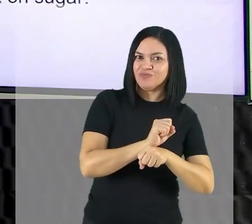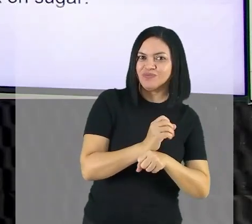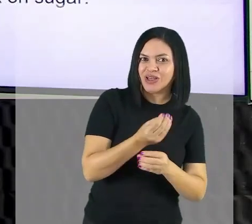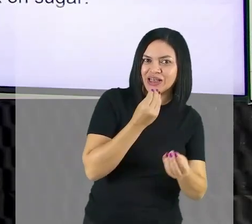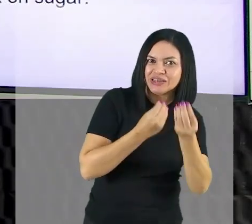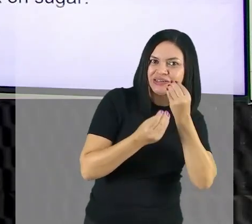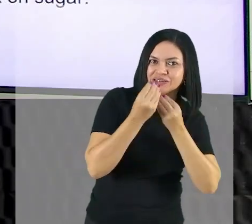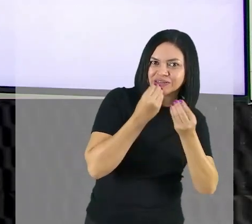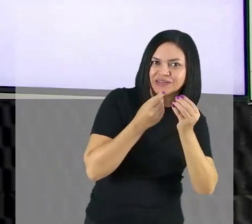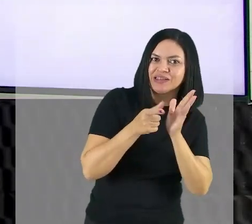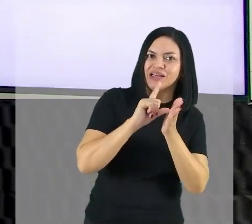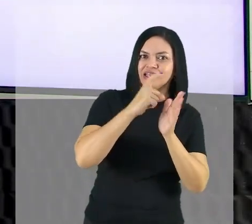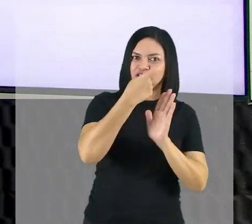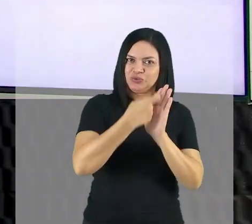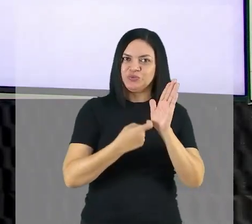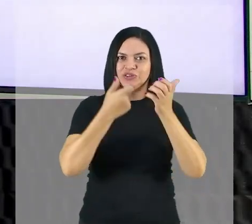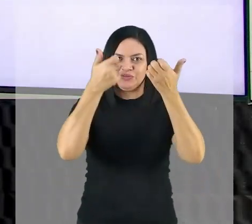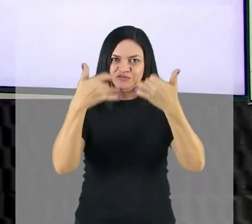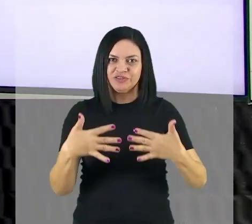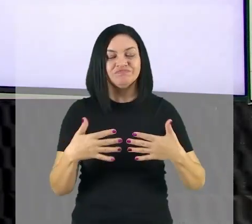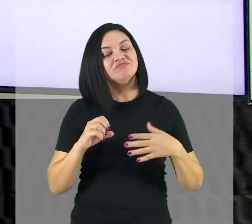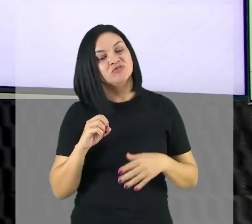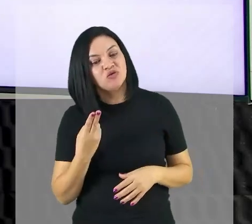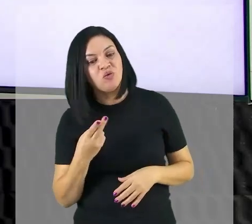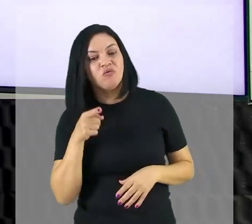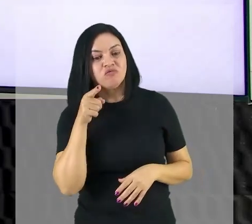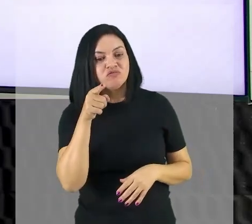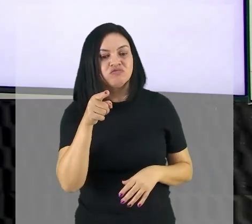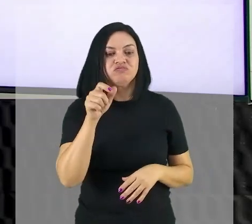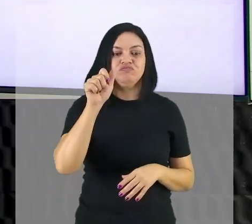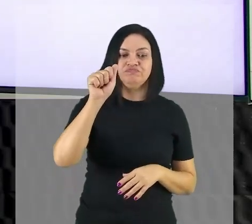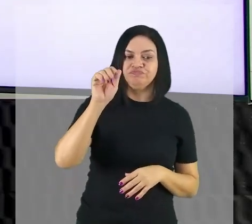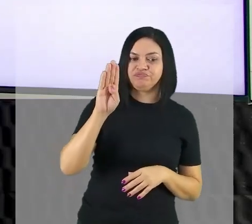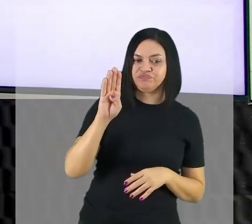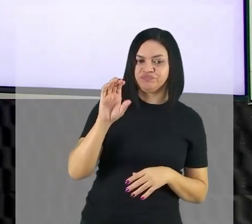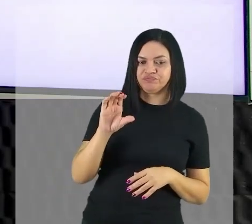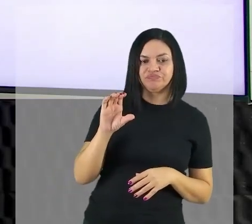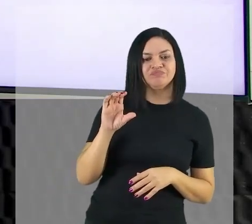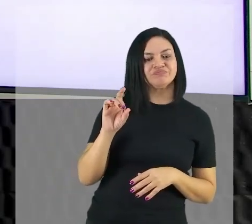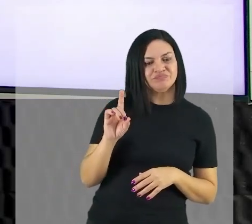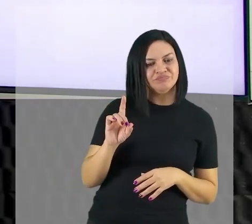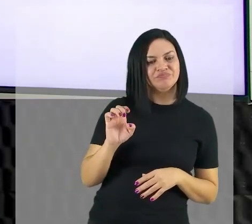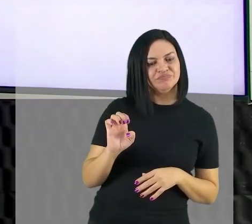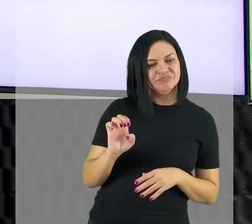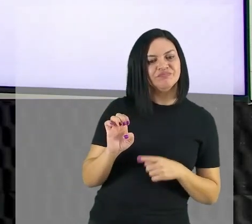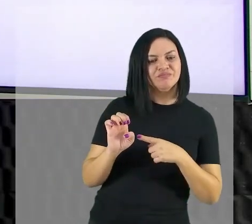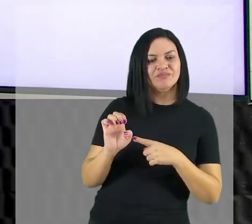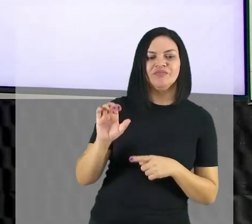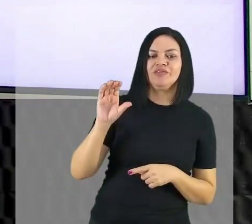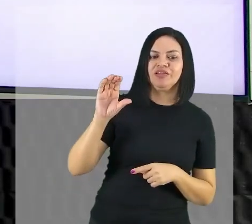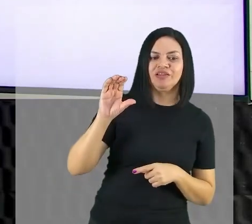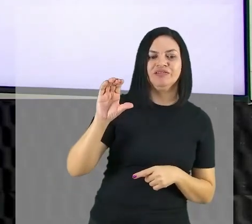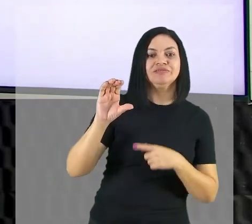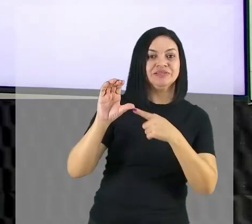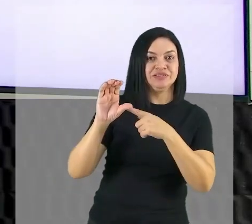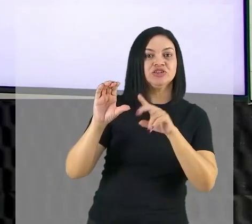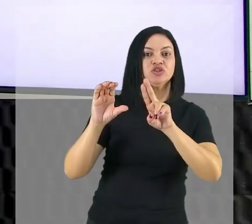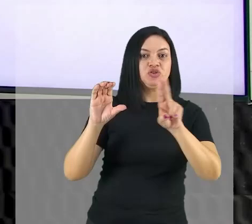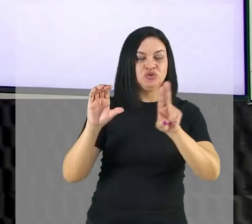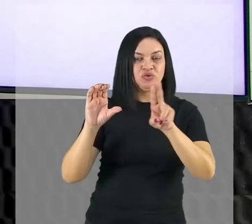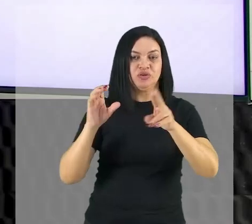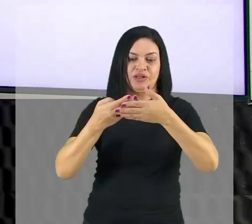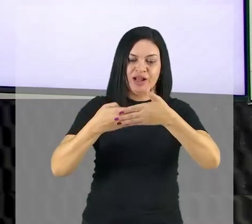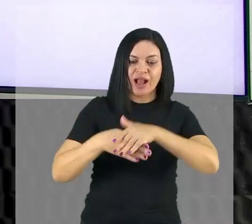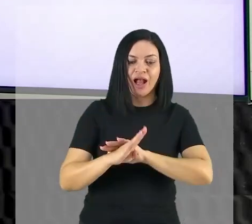no título do texto. Ou seja, a nossa referência aqui, da primeira ocorrência dessa palavra, é sobre os